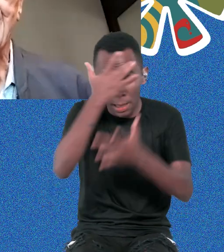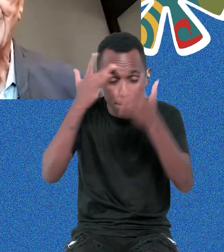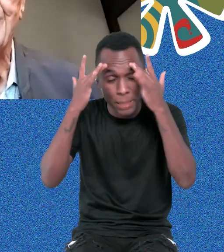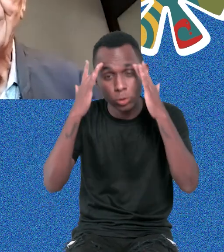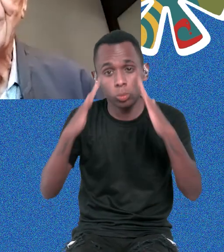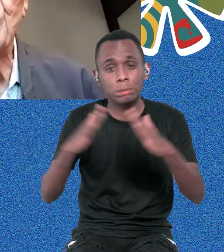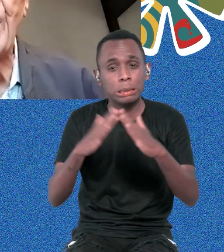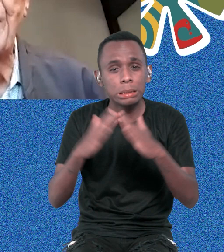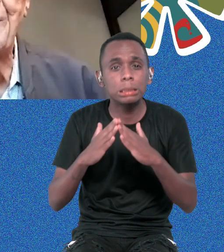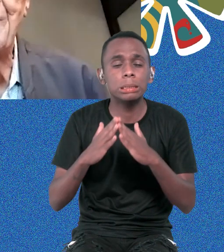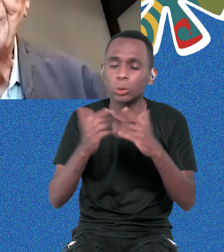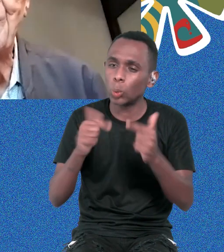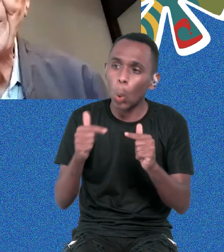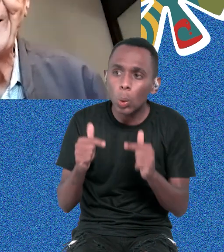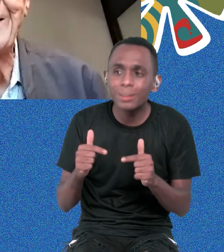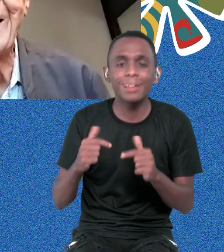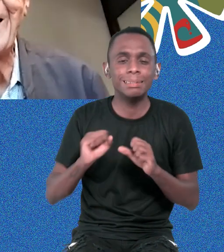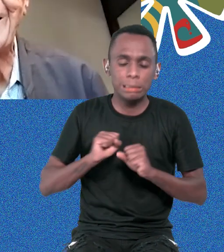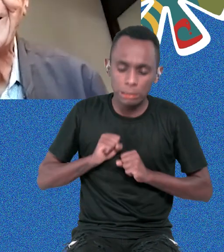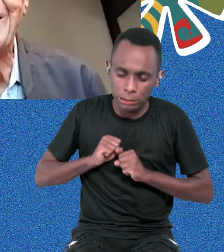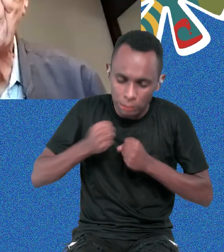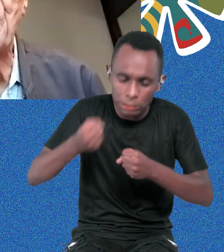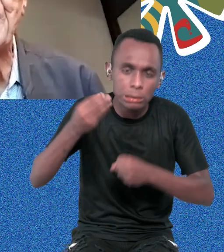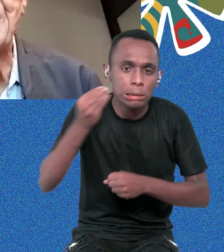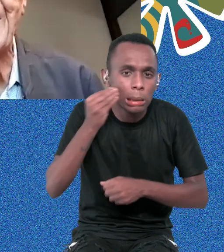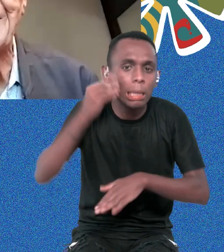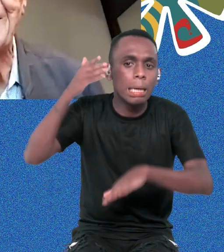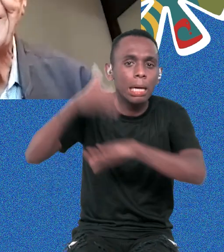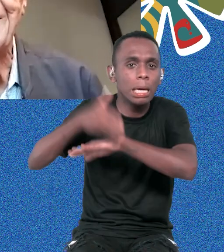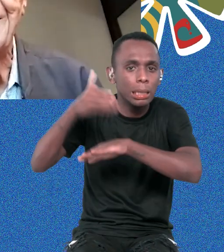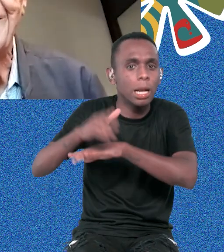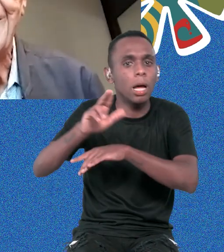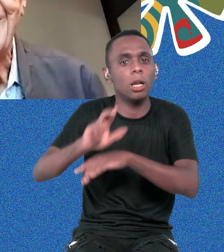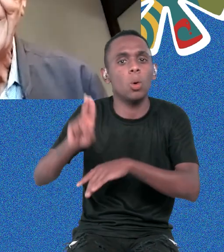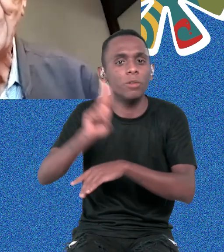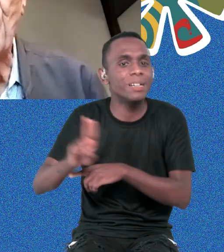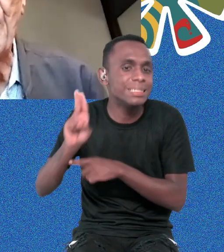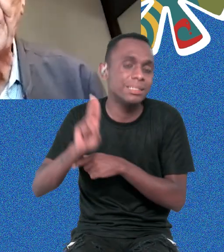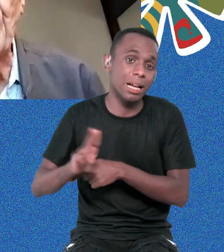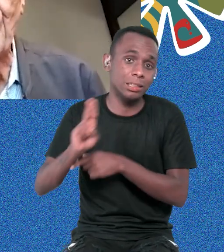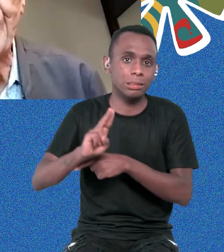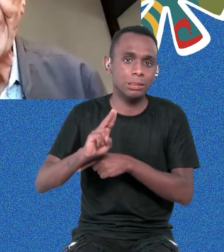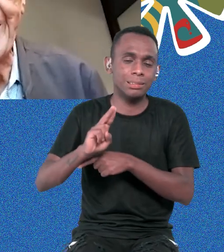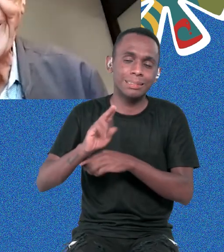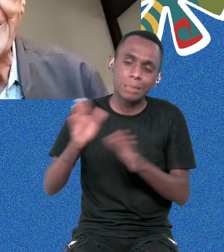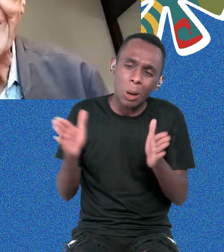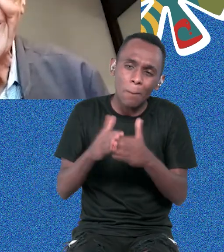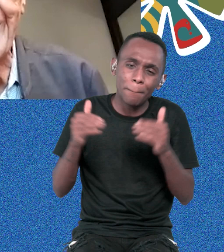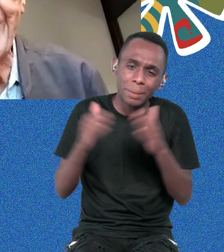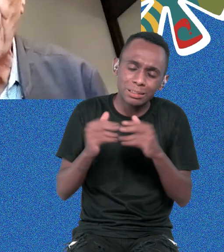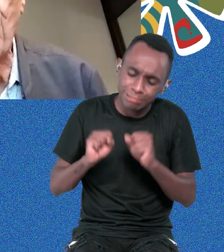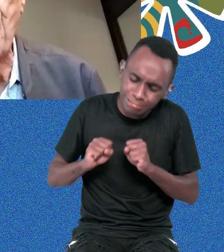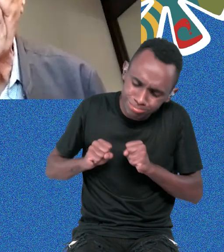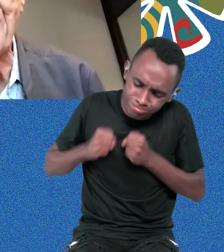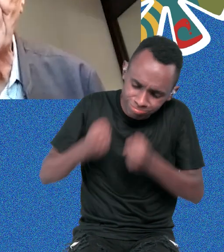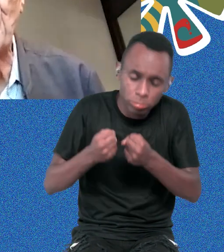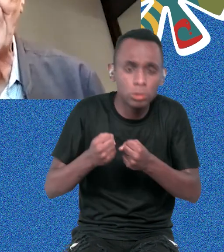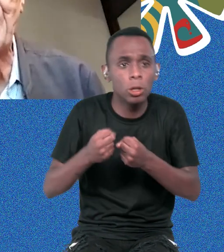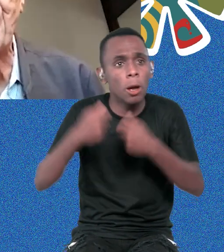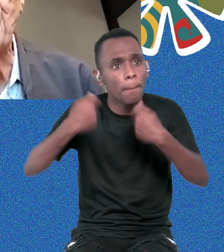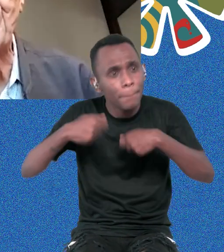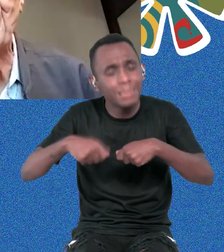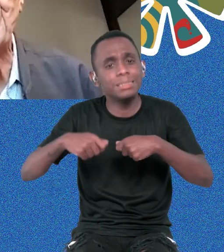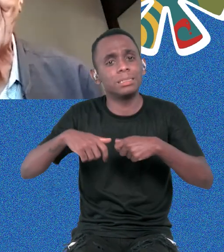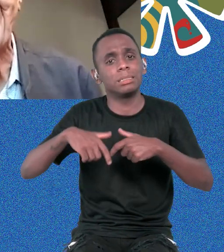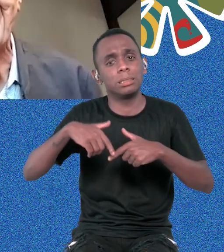terra lutavam para entrar na universidade. E o grito deles era: ocupemos